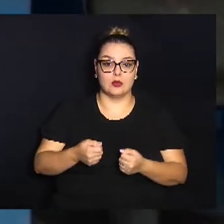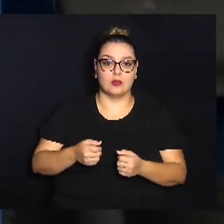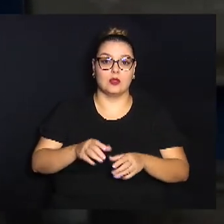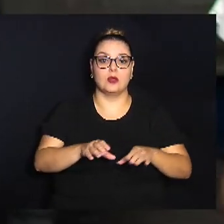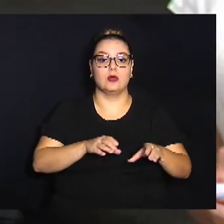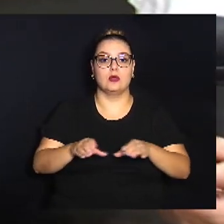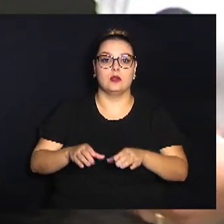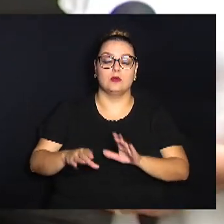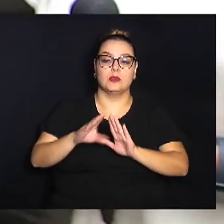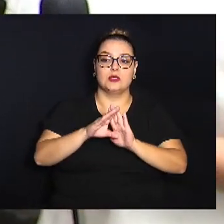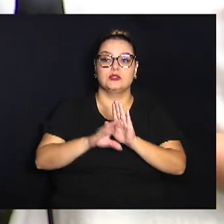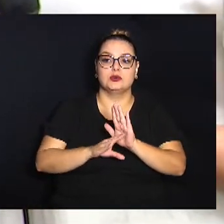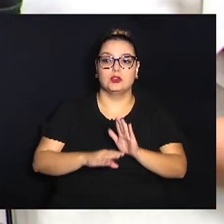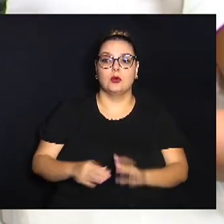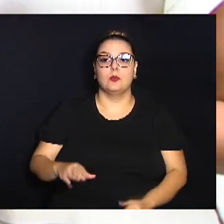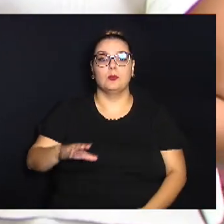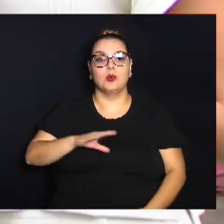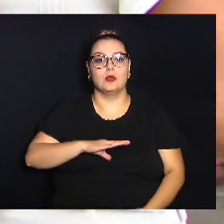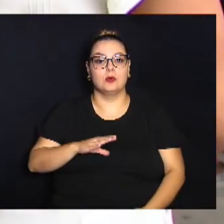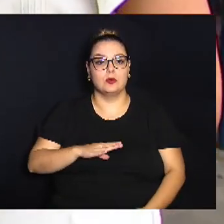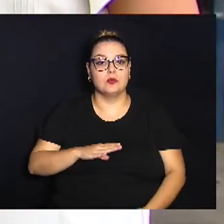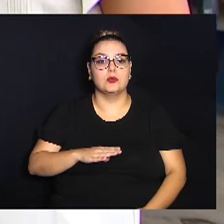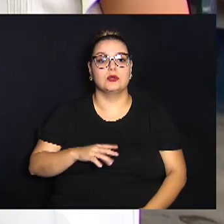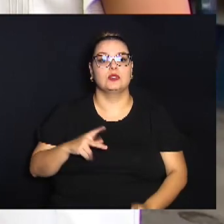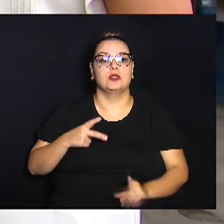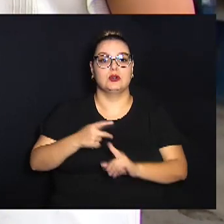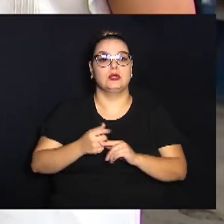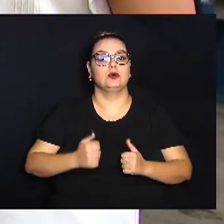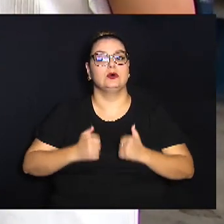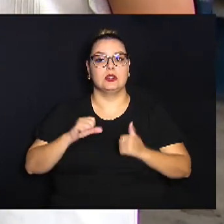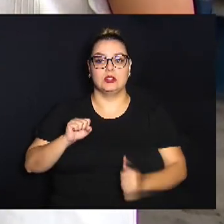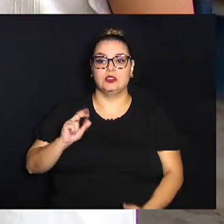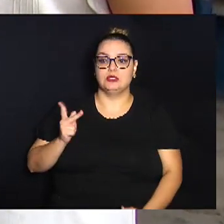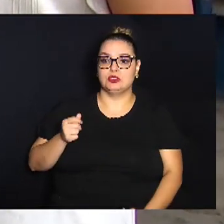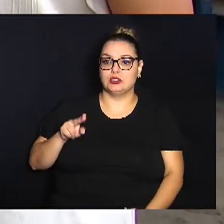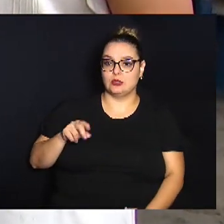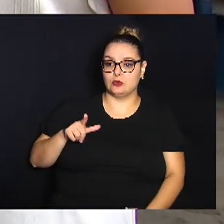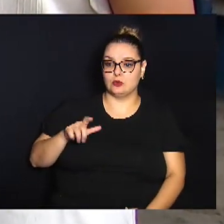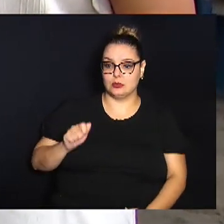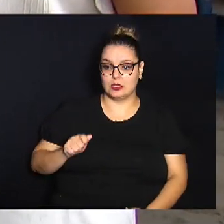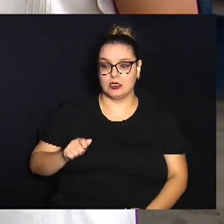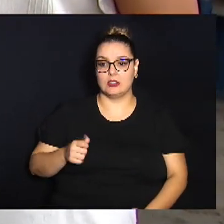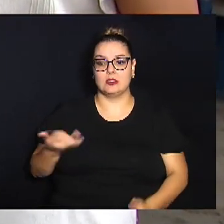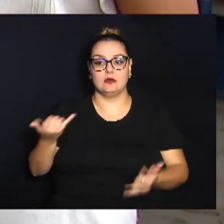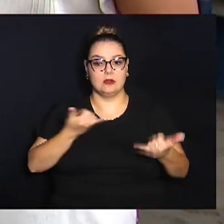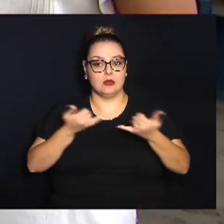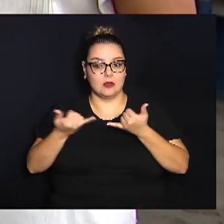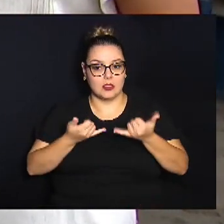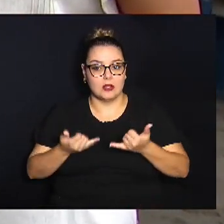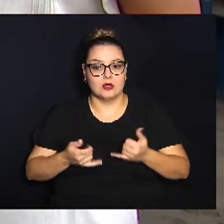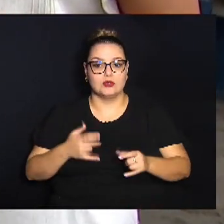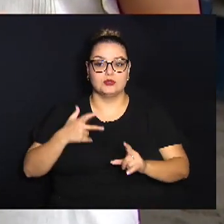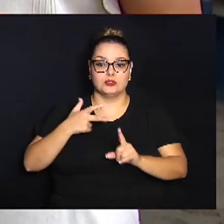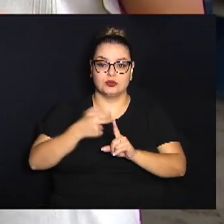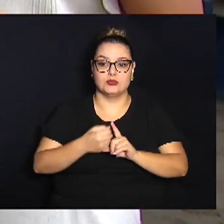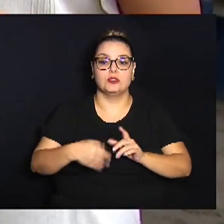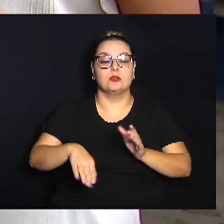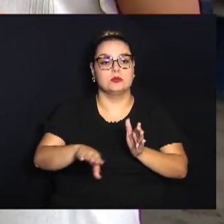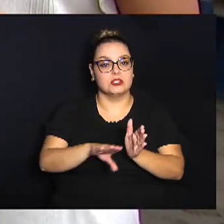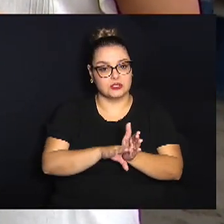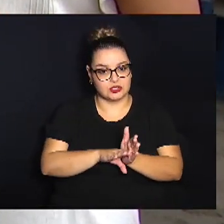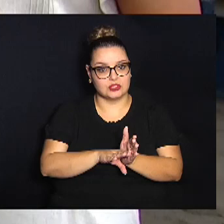coordenadora do Programa Municipal de Imunização, a Shaula Vizelli, que vai nos contar sobre essas vacinas que